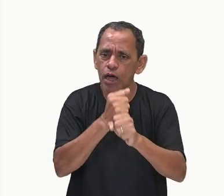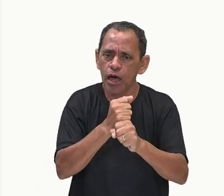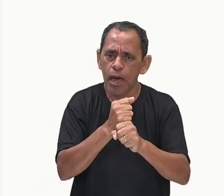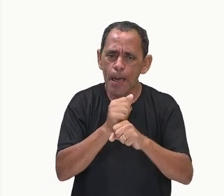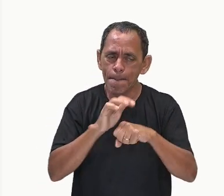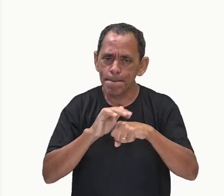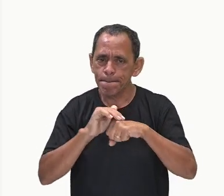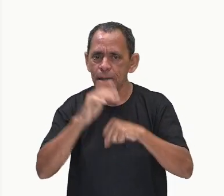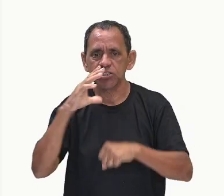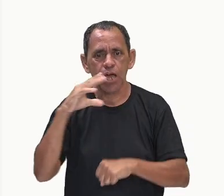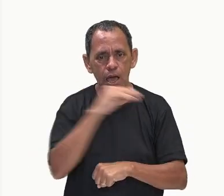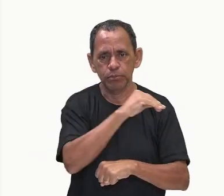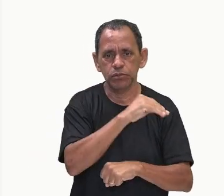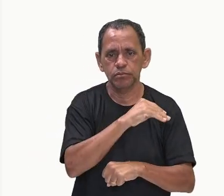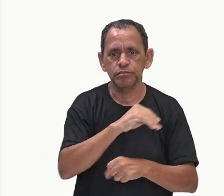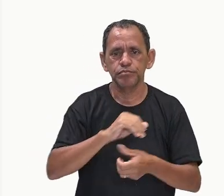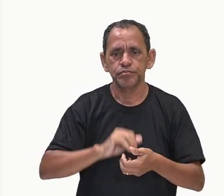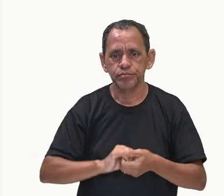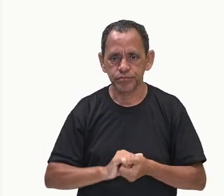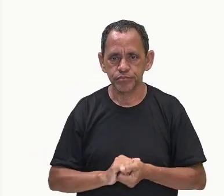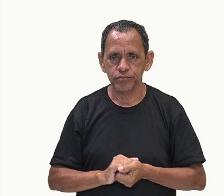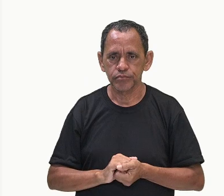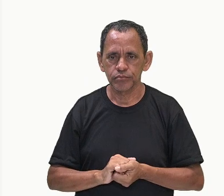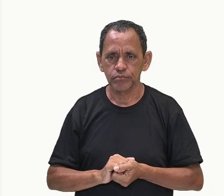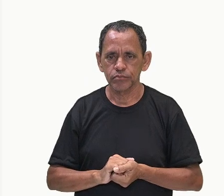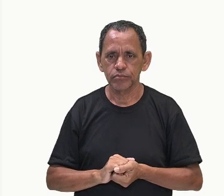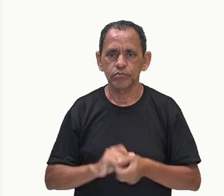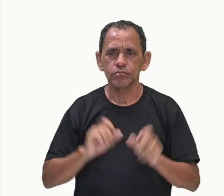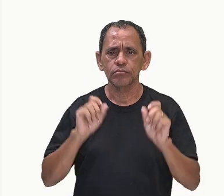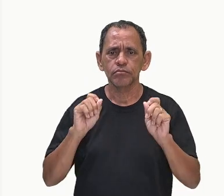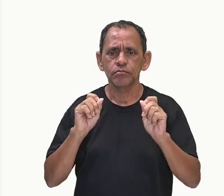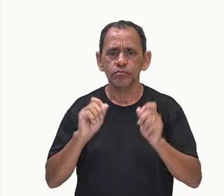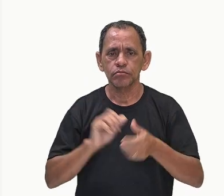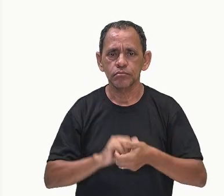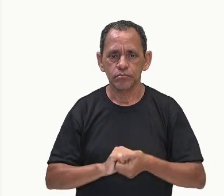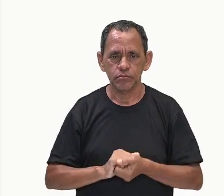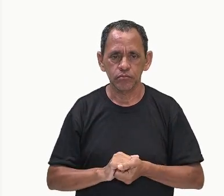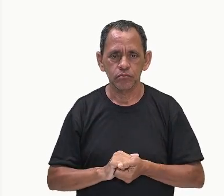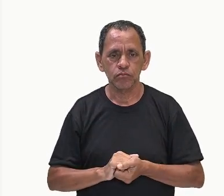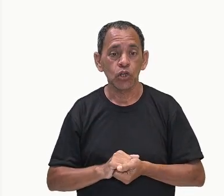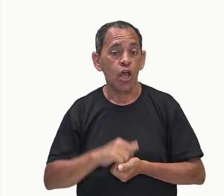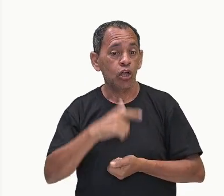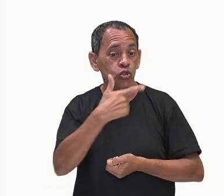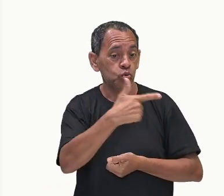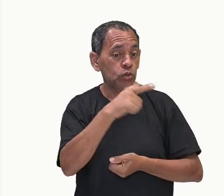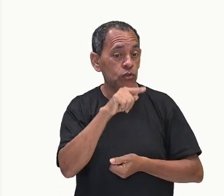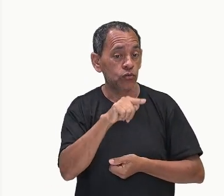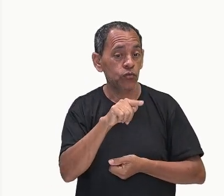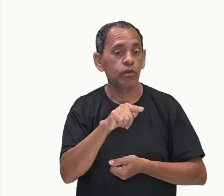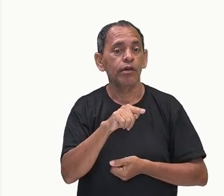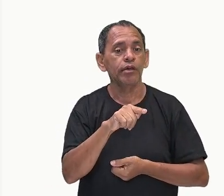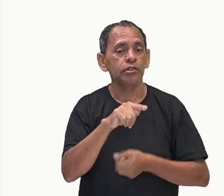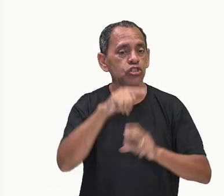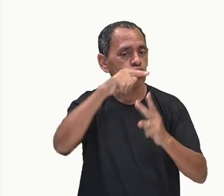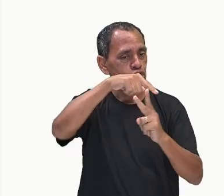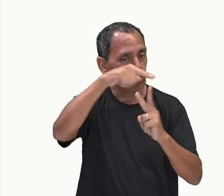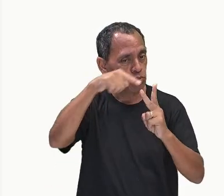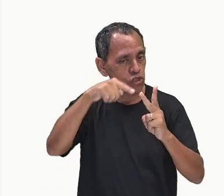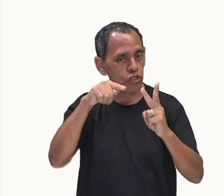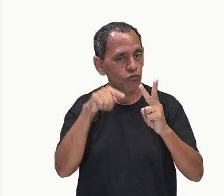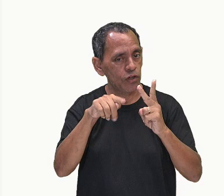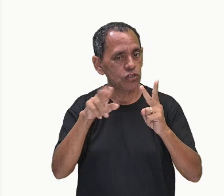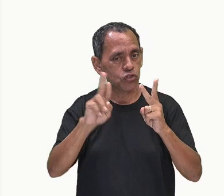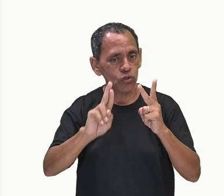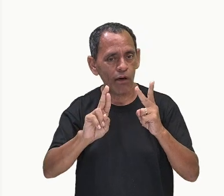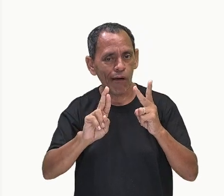quê? Que é 2 vezes π vezes o raio, tá? E